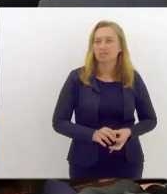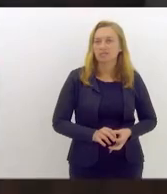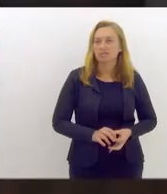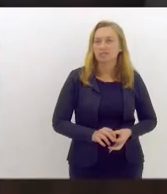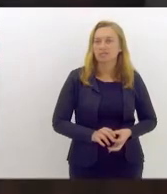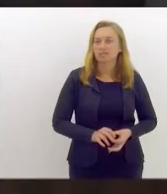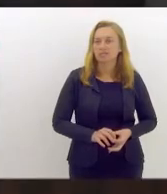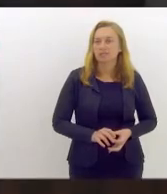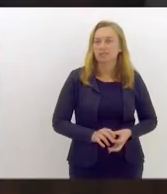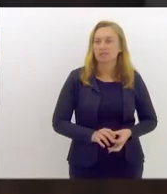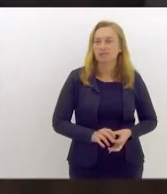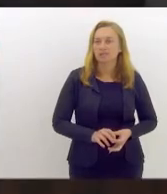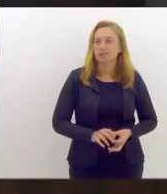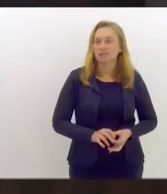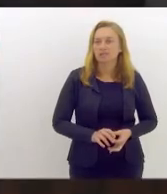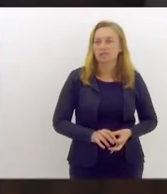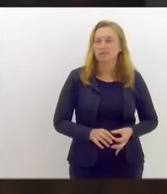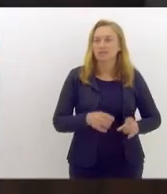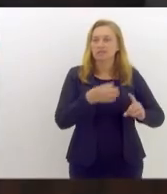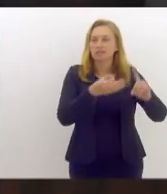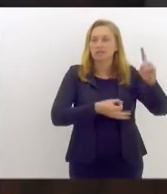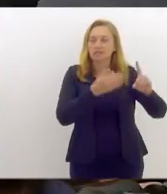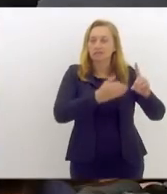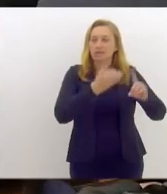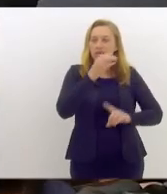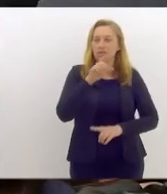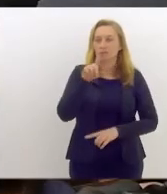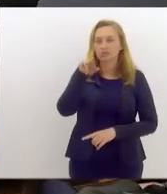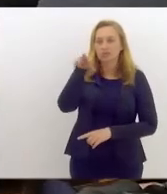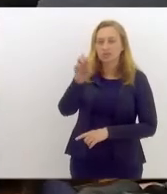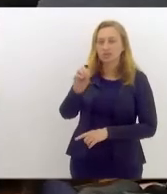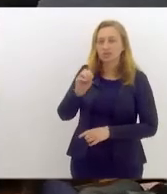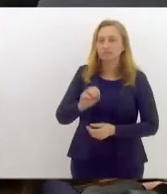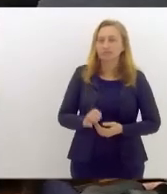com a palavra O desembargador Luciano Silva Barreto